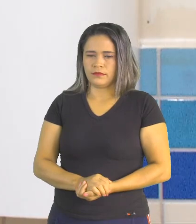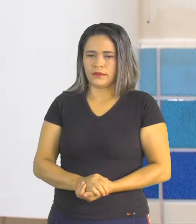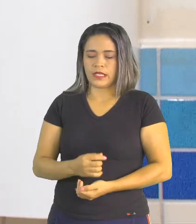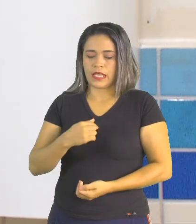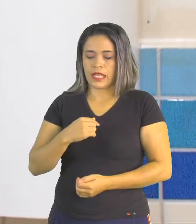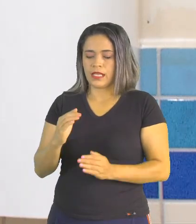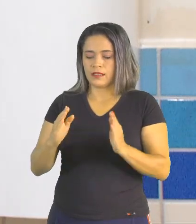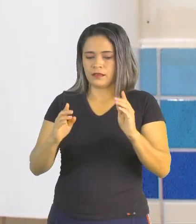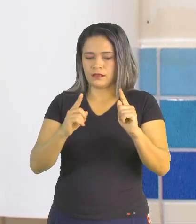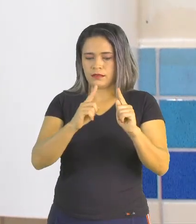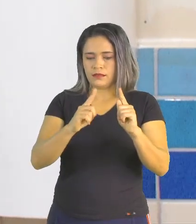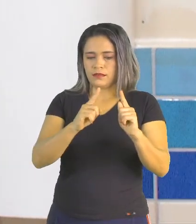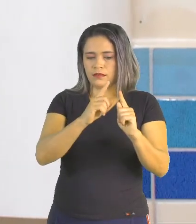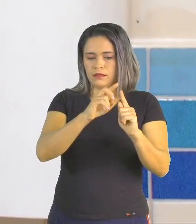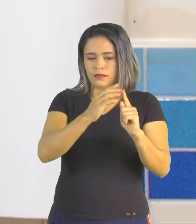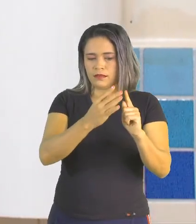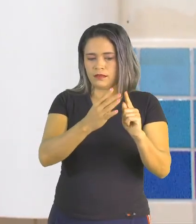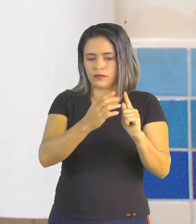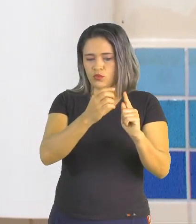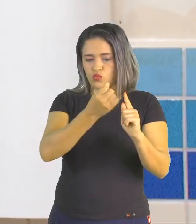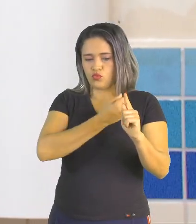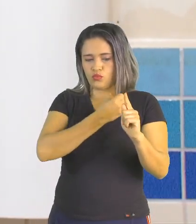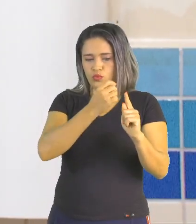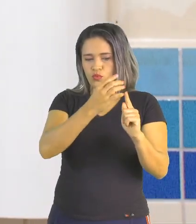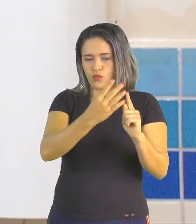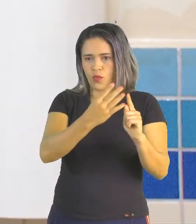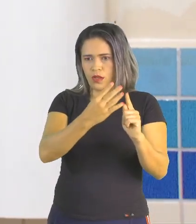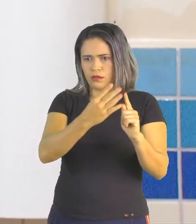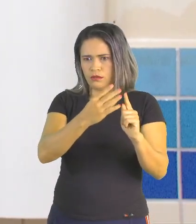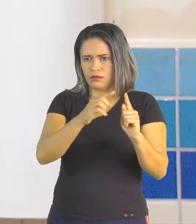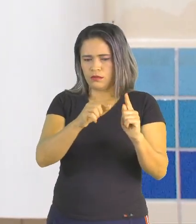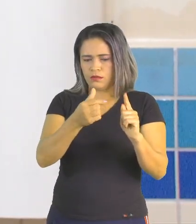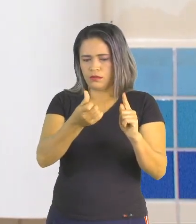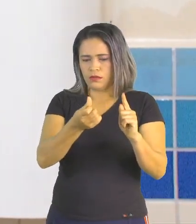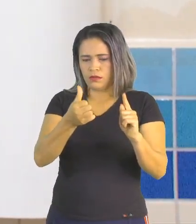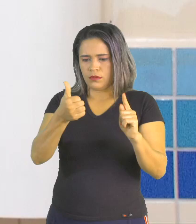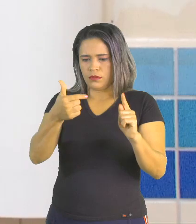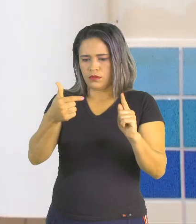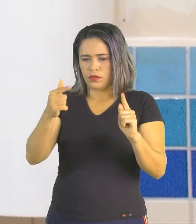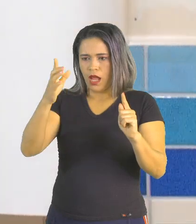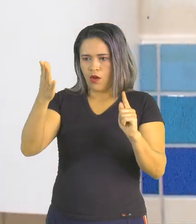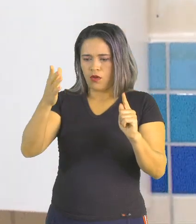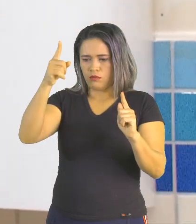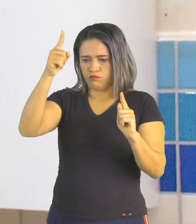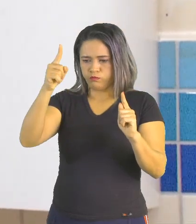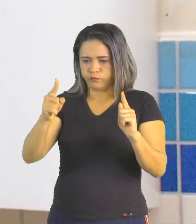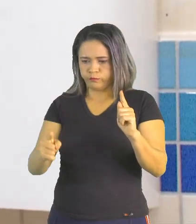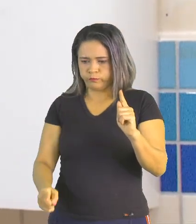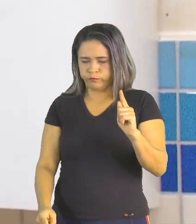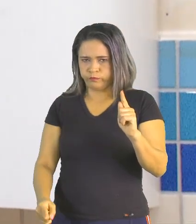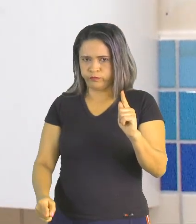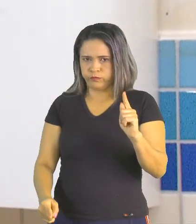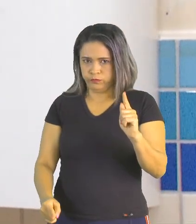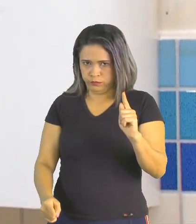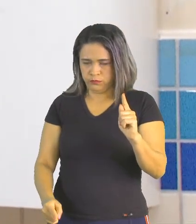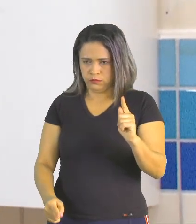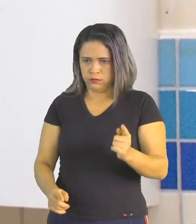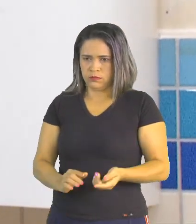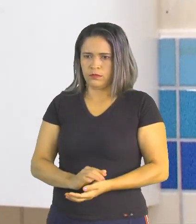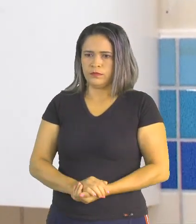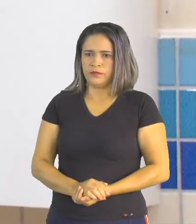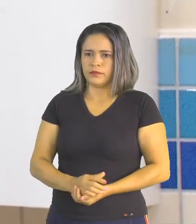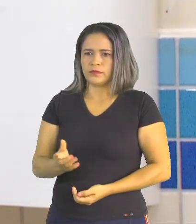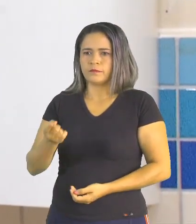eu vou traçar um traço. Vou colocar esse traço aqui na vertical. Agora,